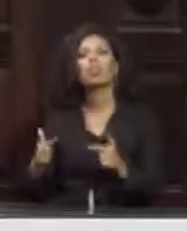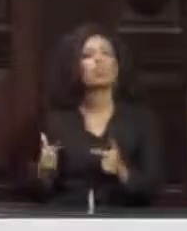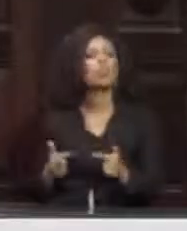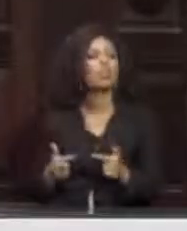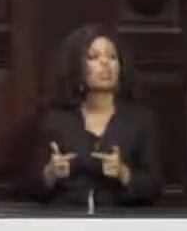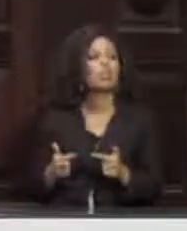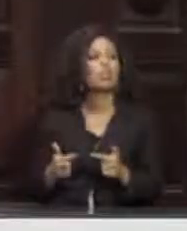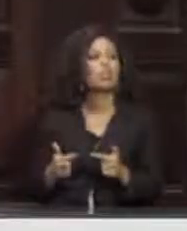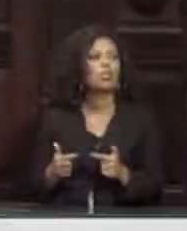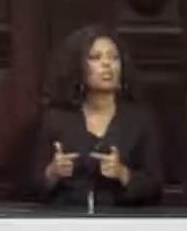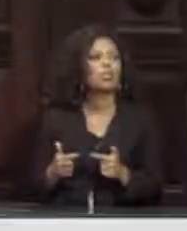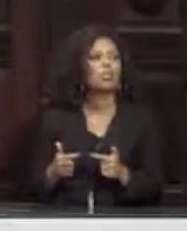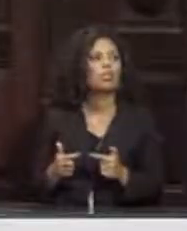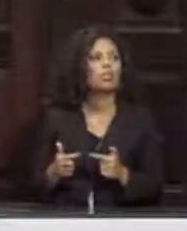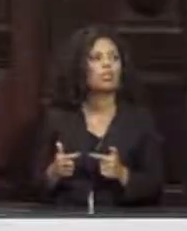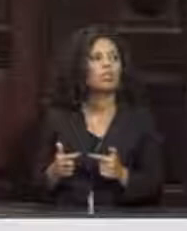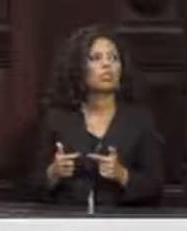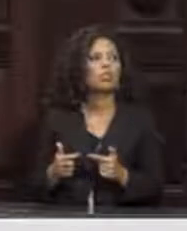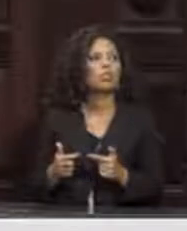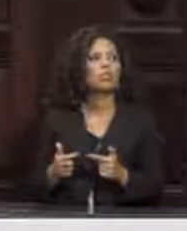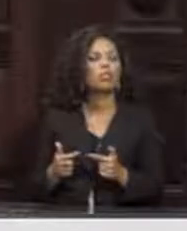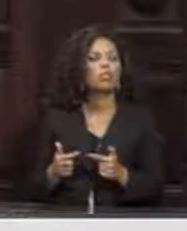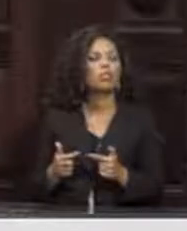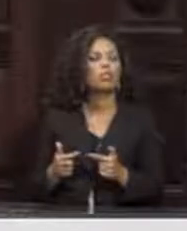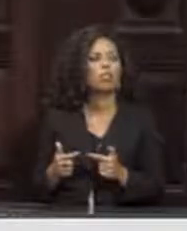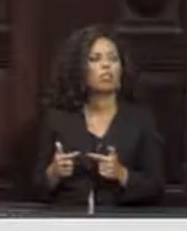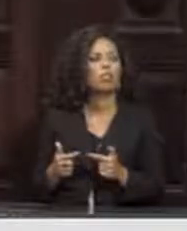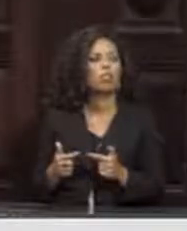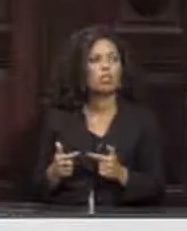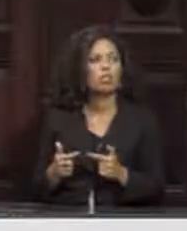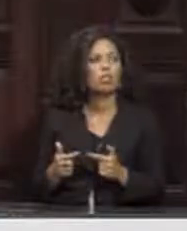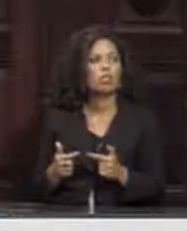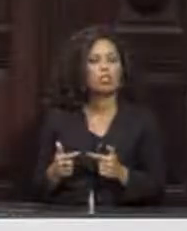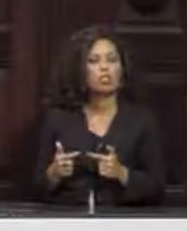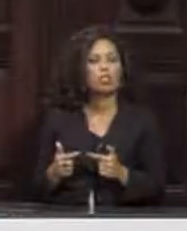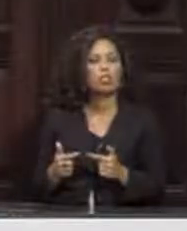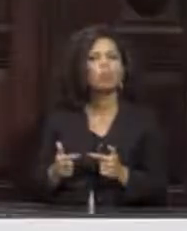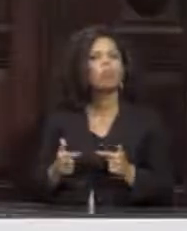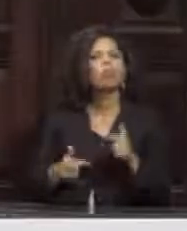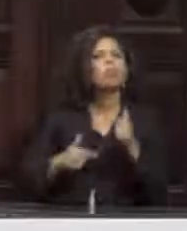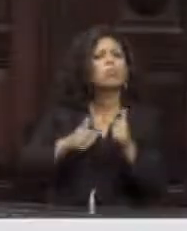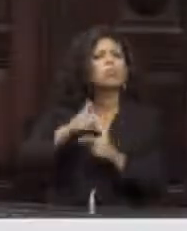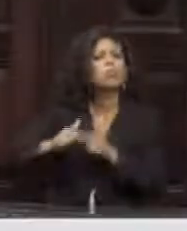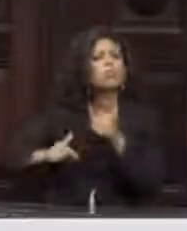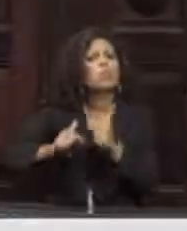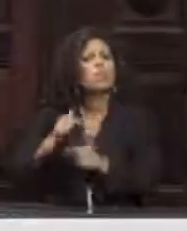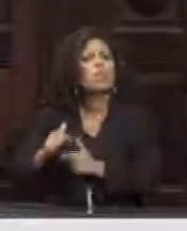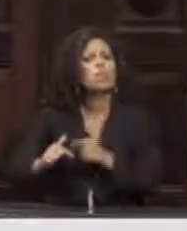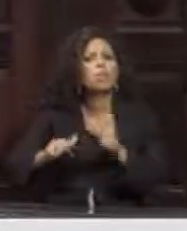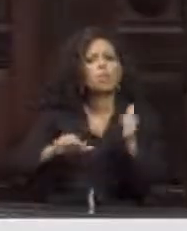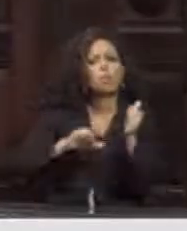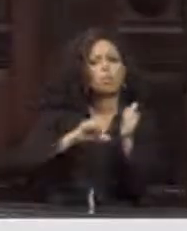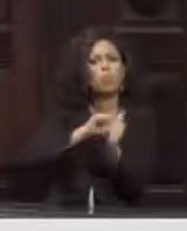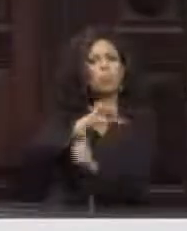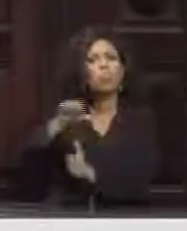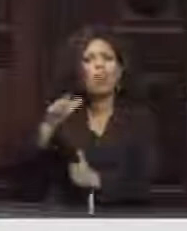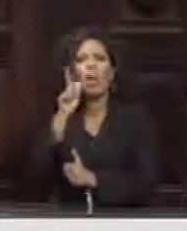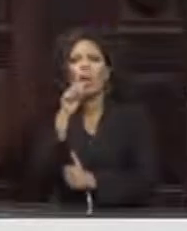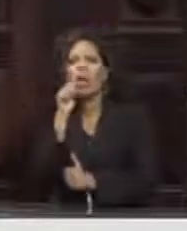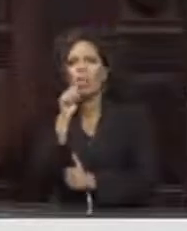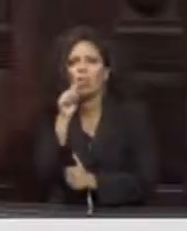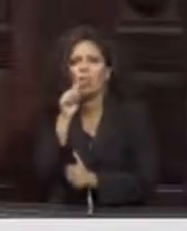à formatação para a privatização da SEDAI.